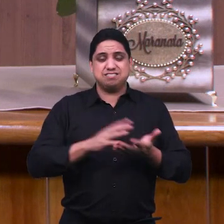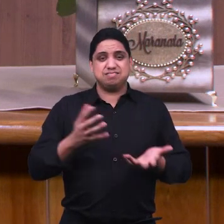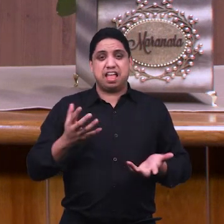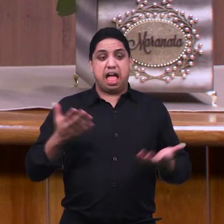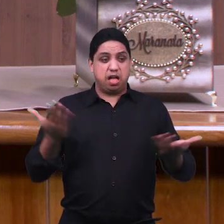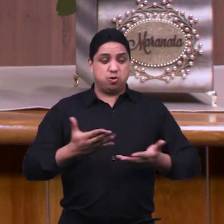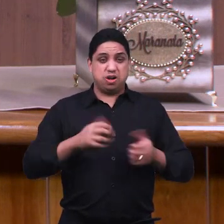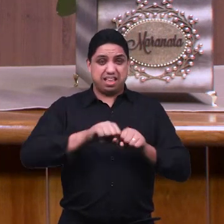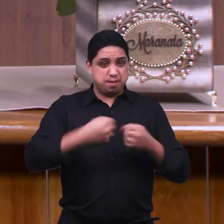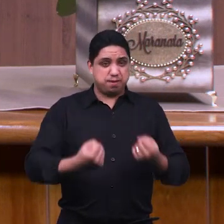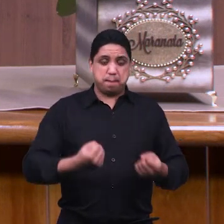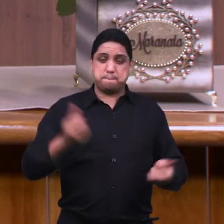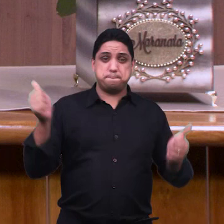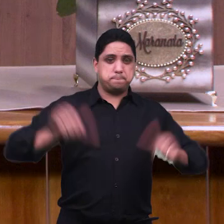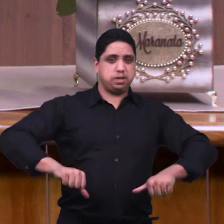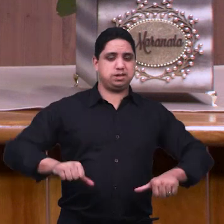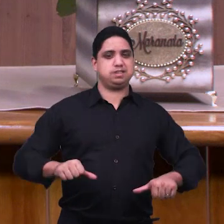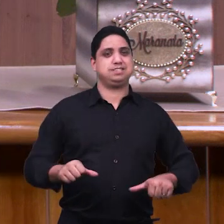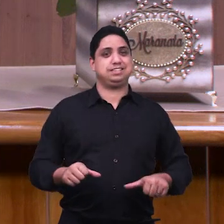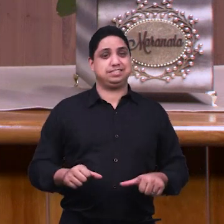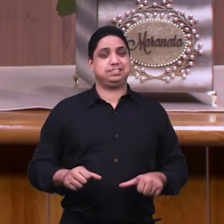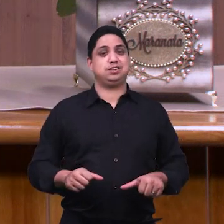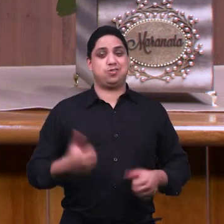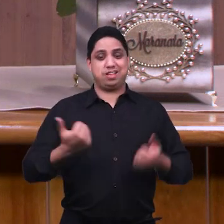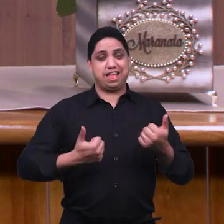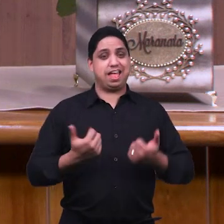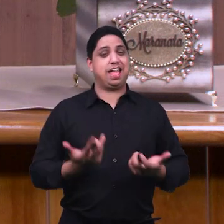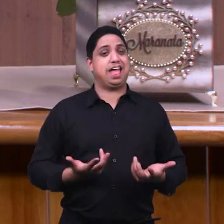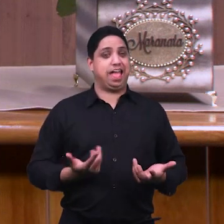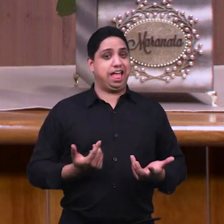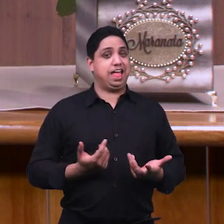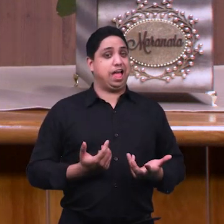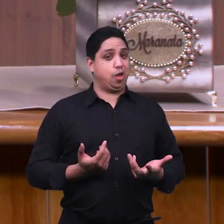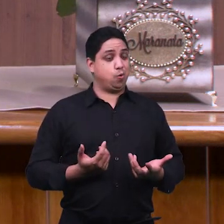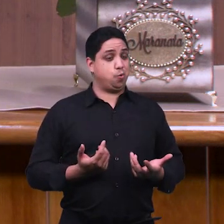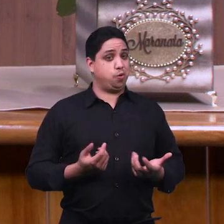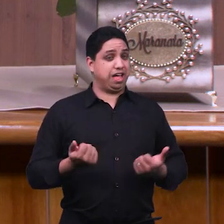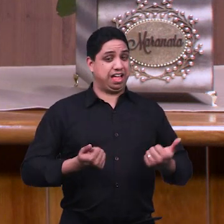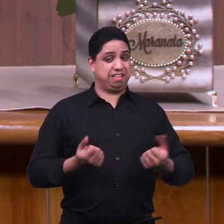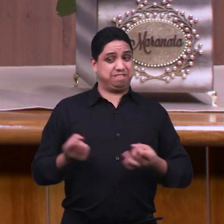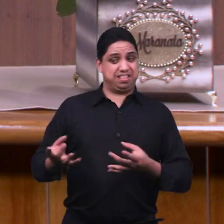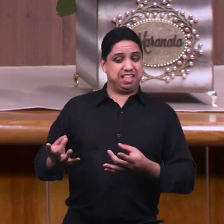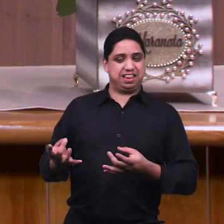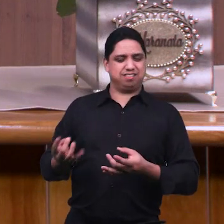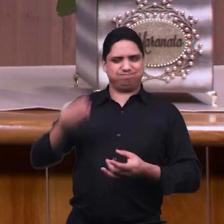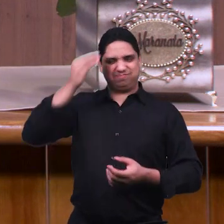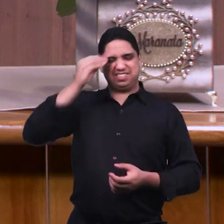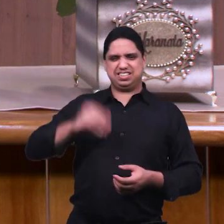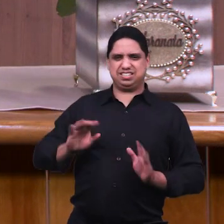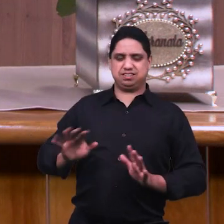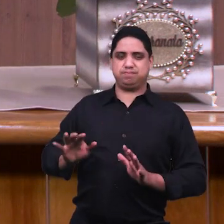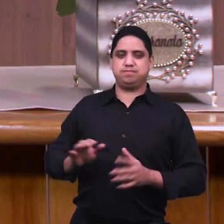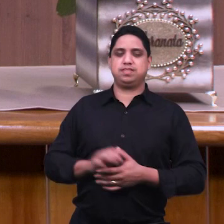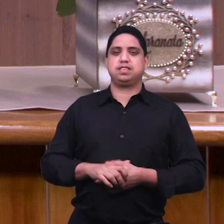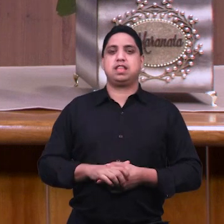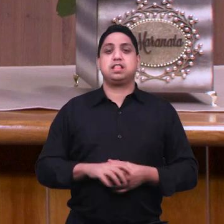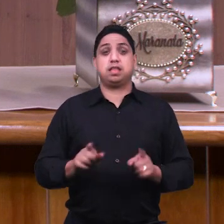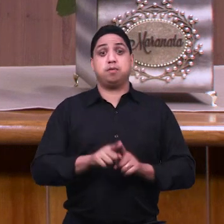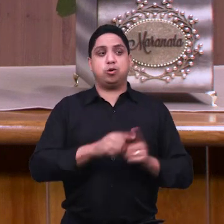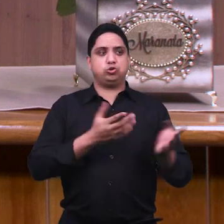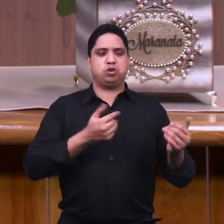quebrado. Aí desistiu. E o Senhor fala muito. Eu lembro do irmão que o pai dele ia para a Espanha, um jovem, falou: pai, não vou com o senhor para a Espanha,